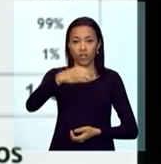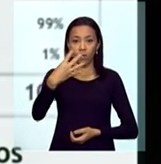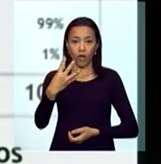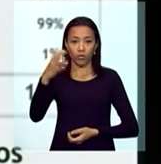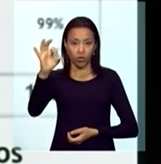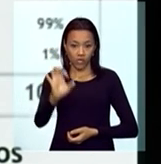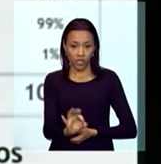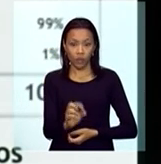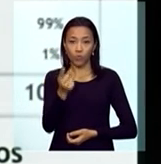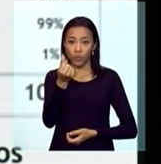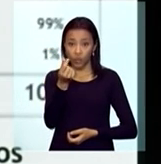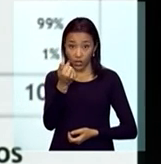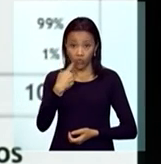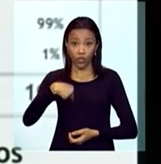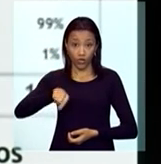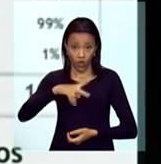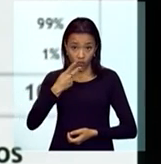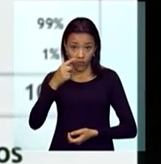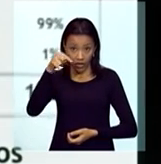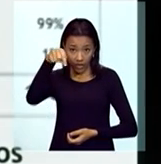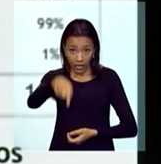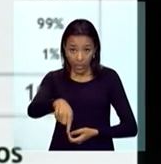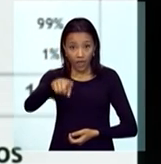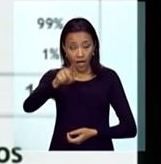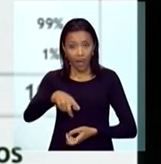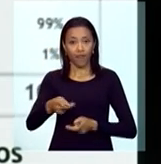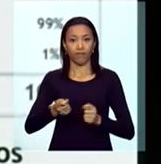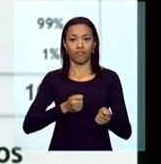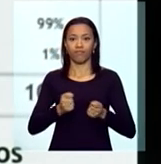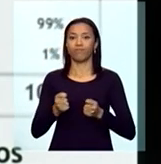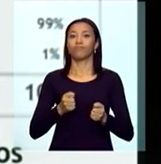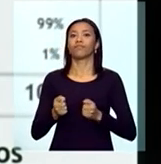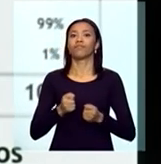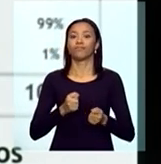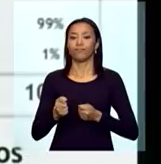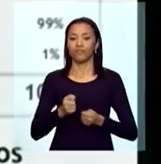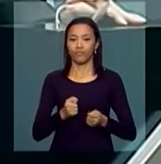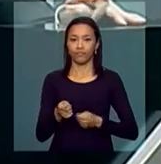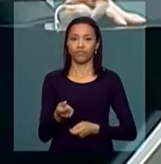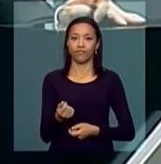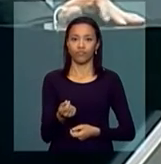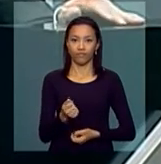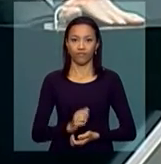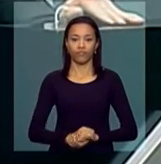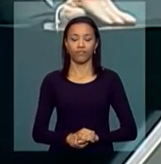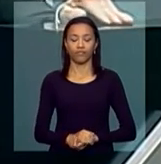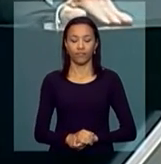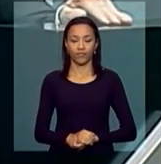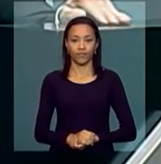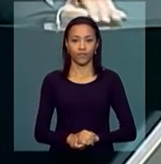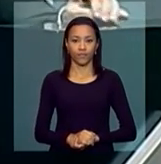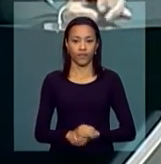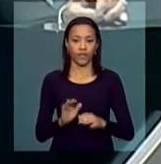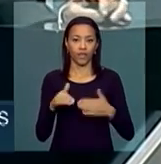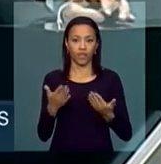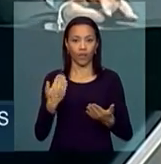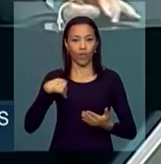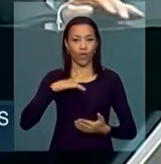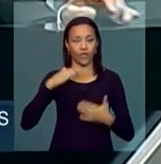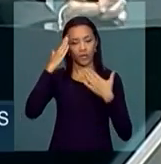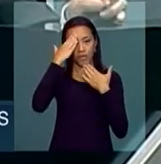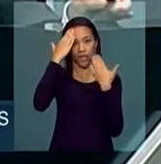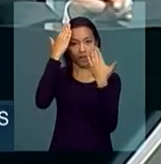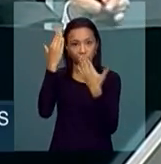94% do dinheiro que nós estamos anunciando é com recursos controlados, viu, o Rabelo? Então, vamos agradecer